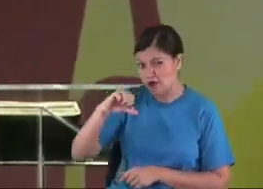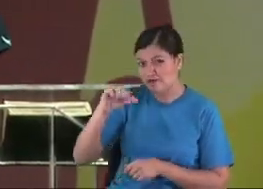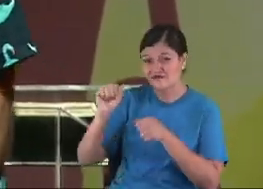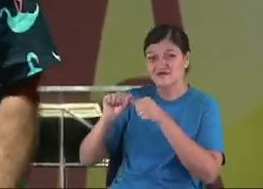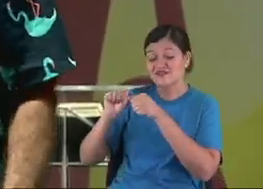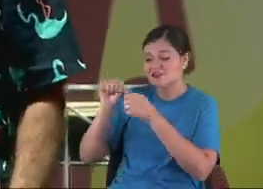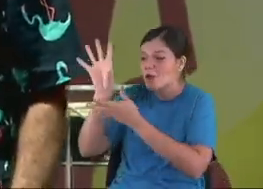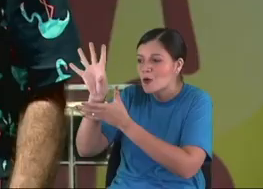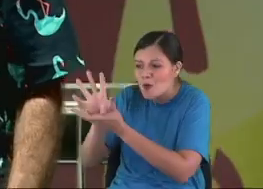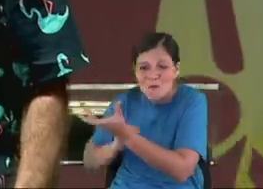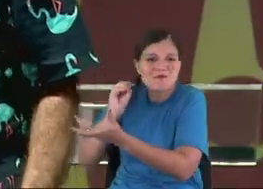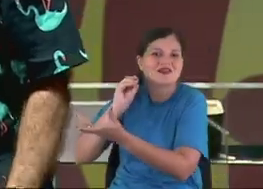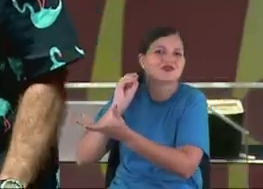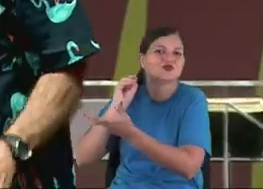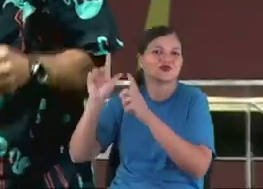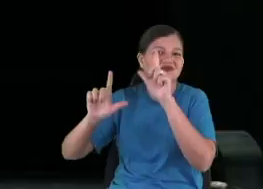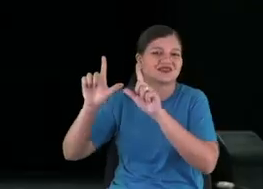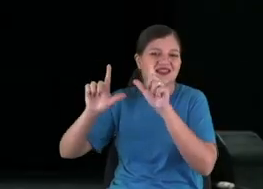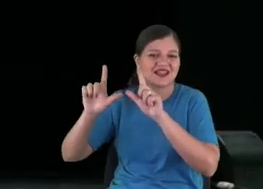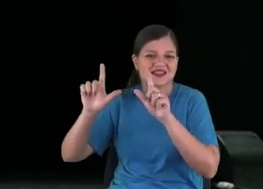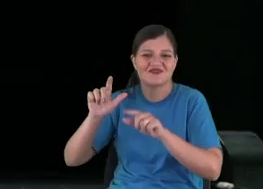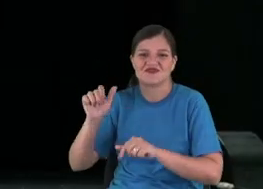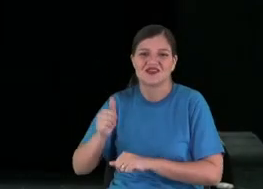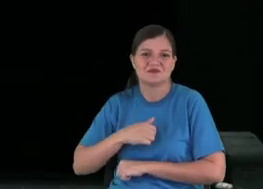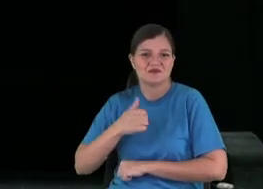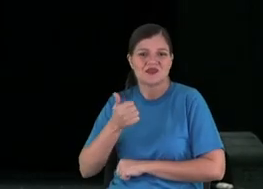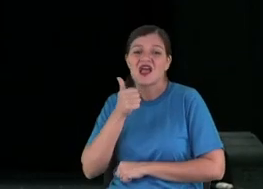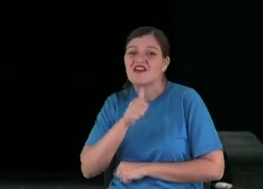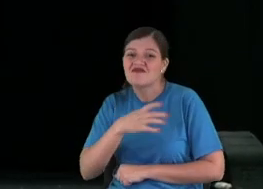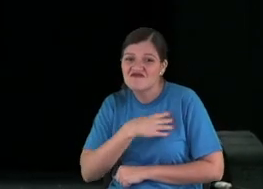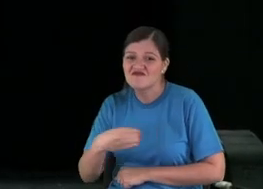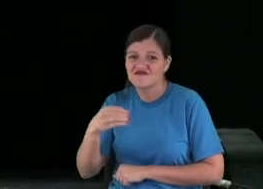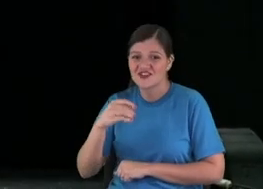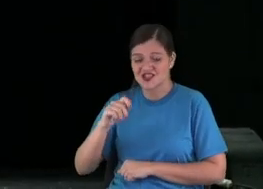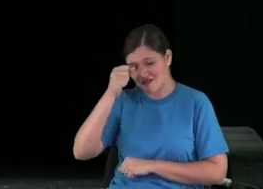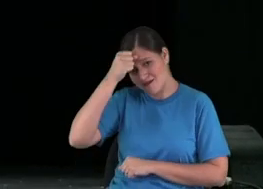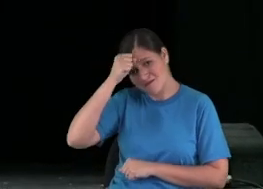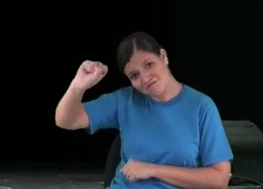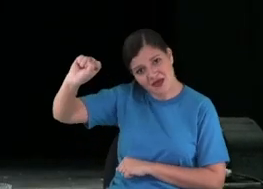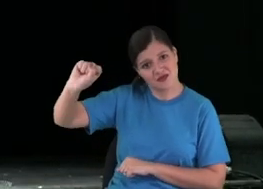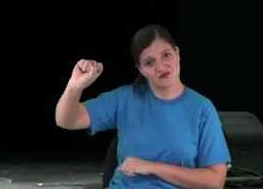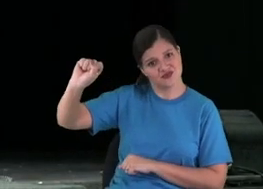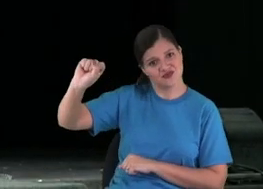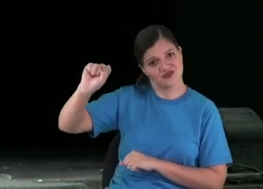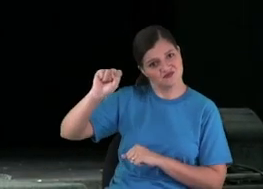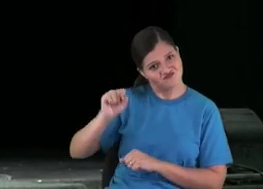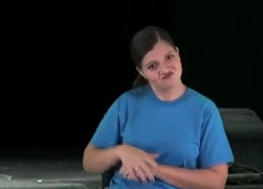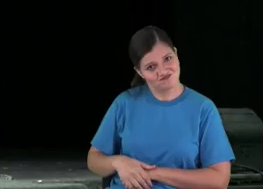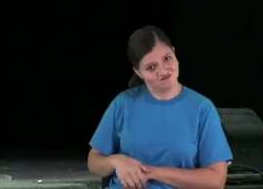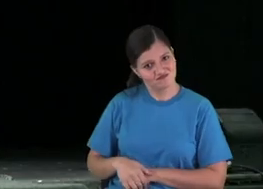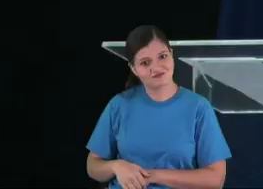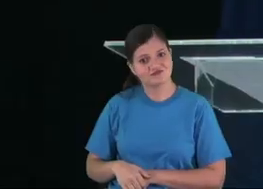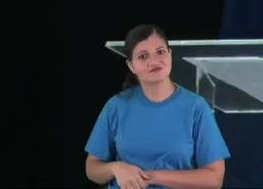Melicinha. Uma menina rebelde, vendendo sandália.